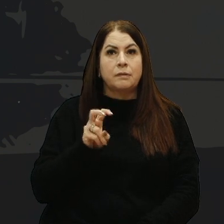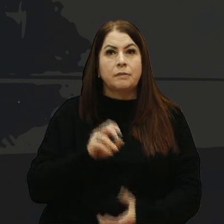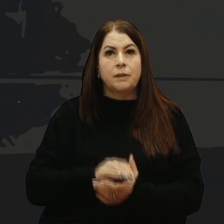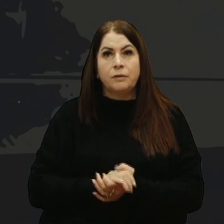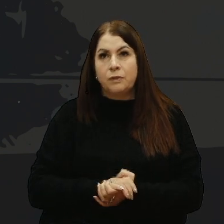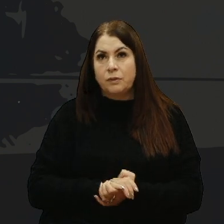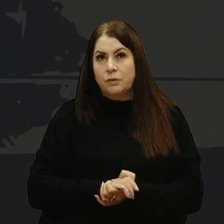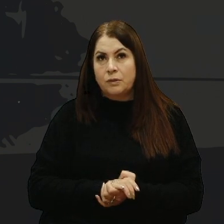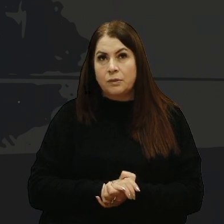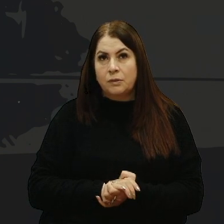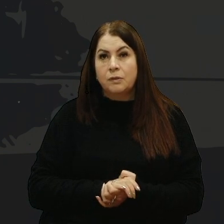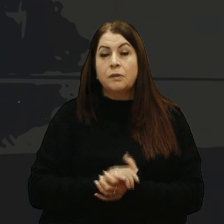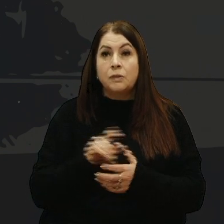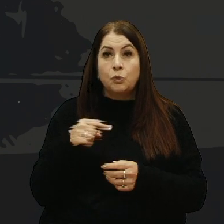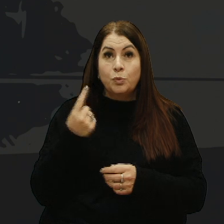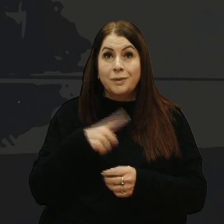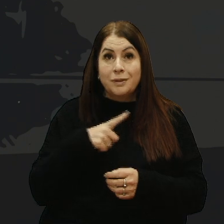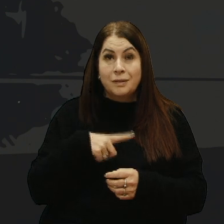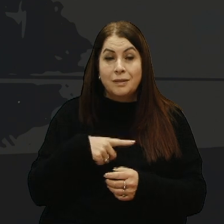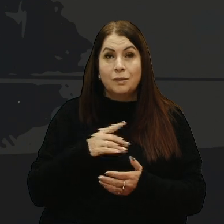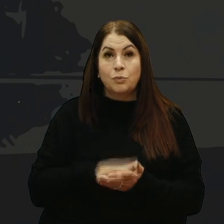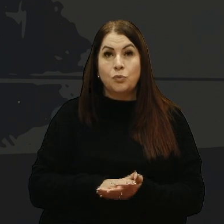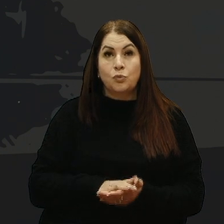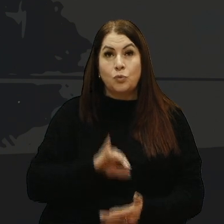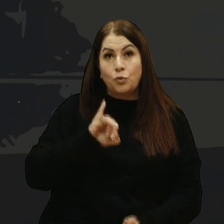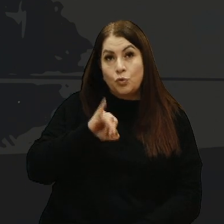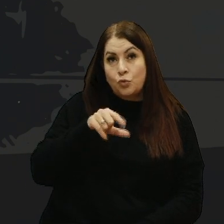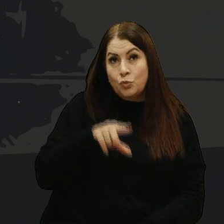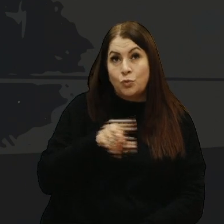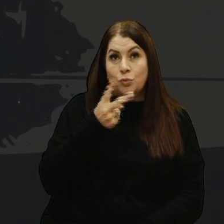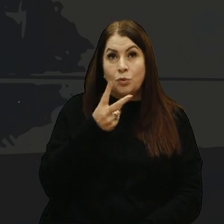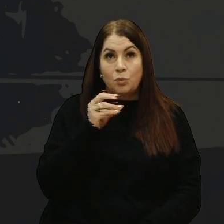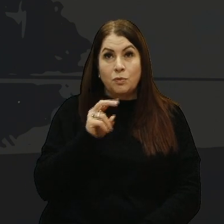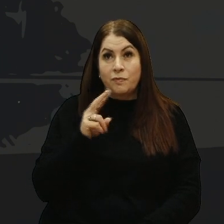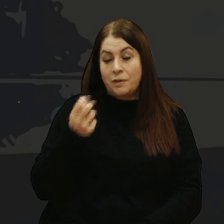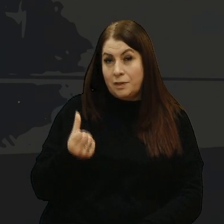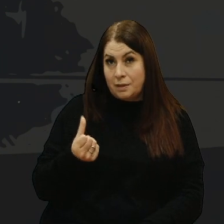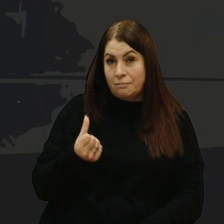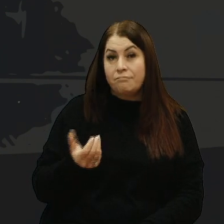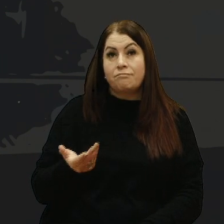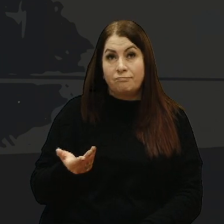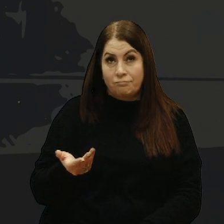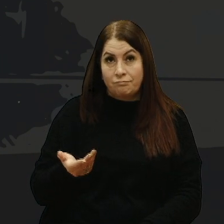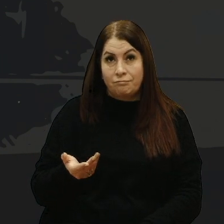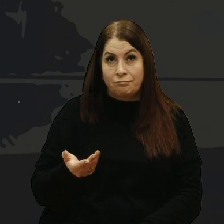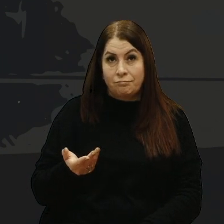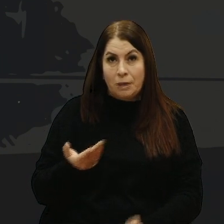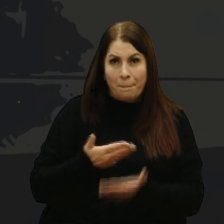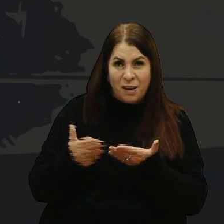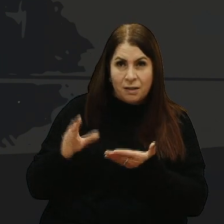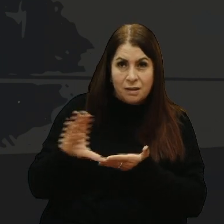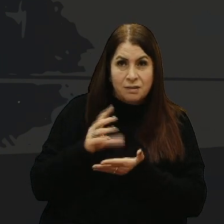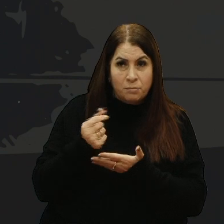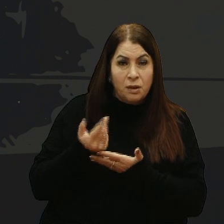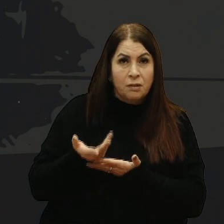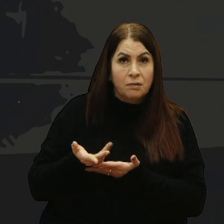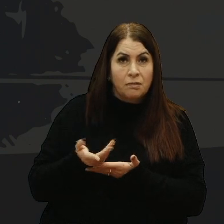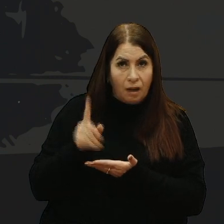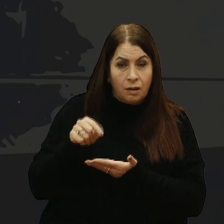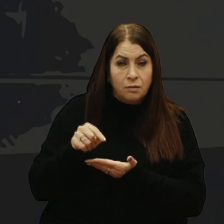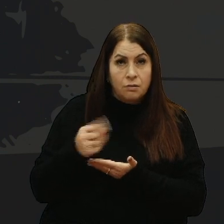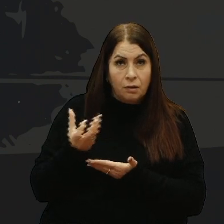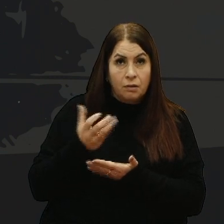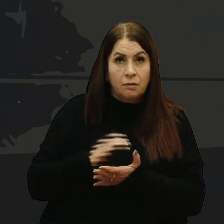2025. Nós estamos em julho de 2026. Vamos perder essas emendas? É isso